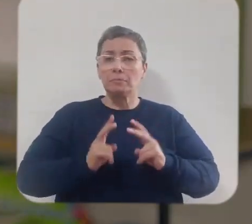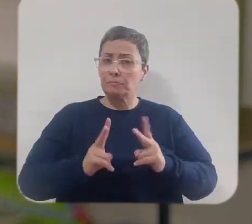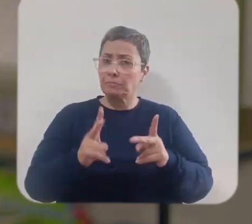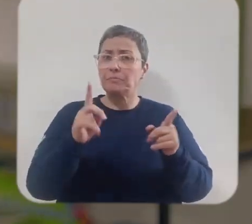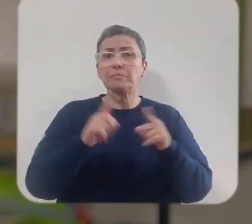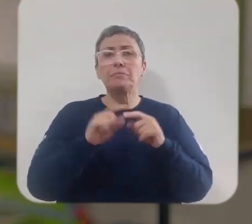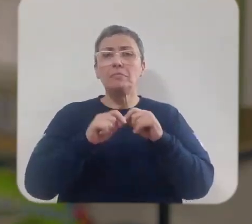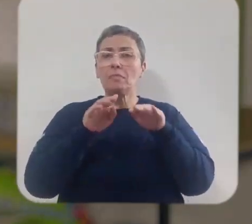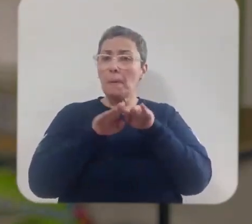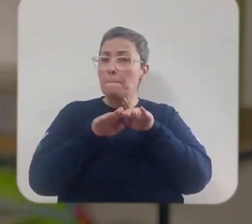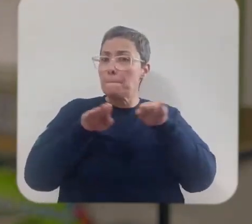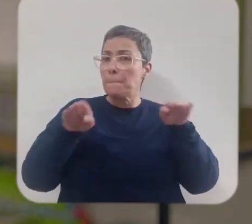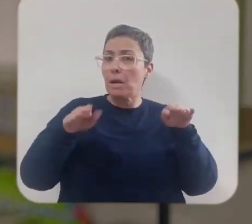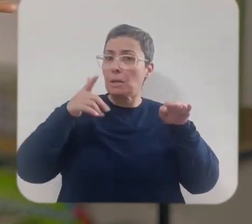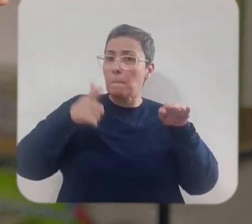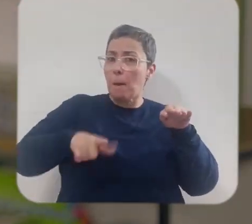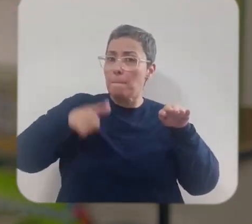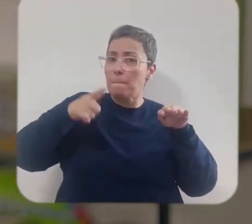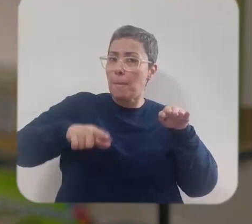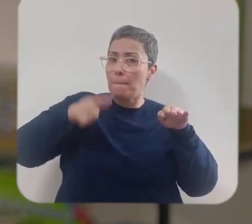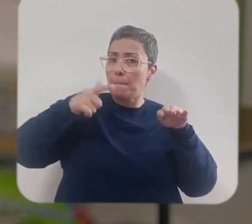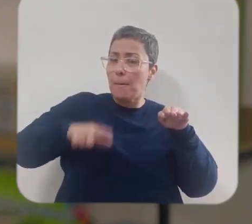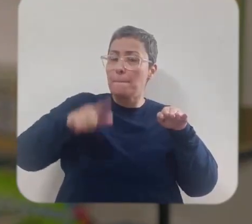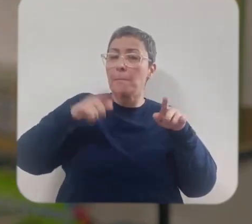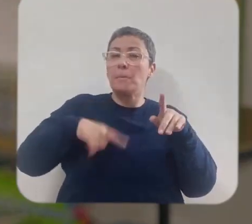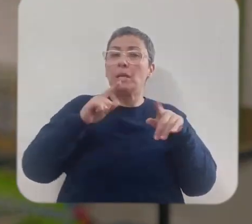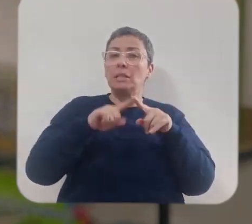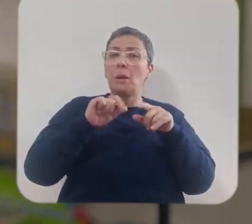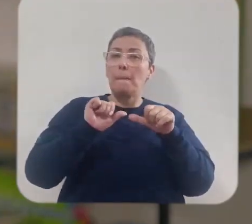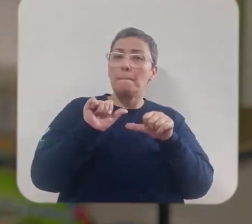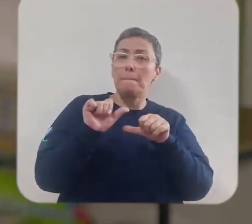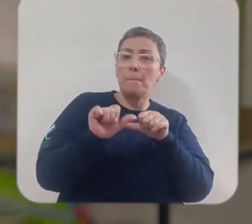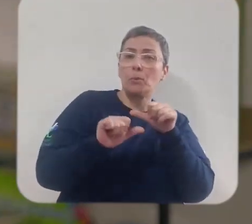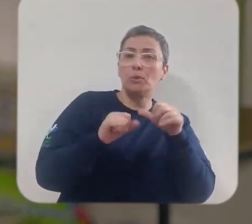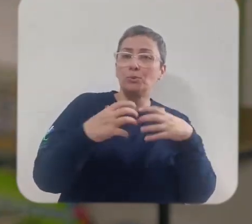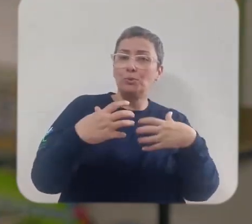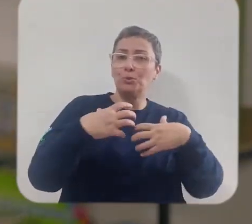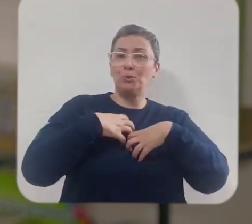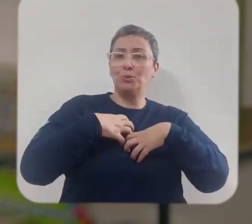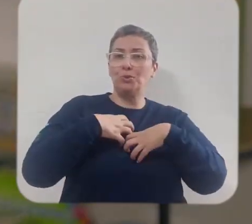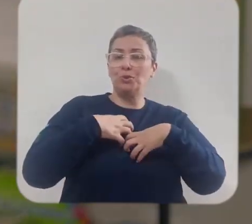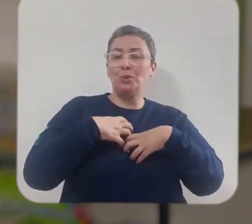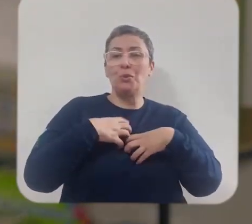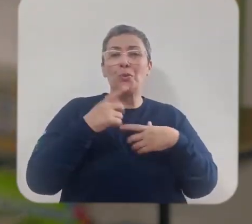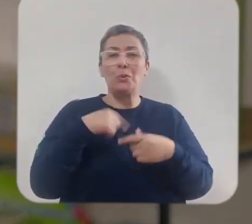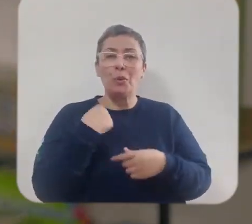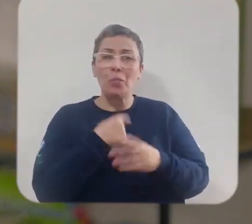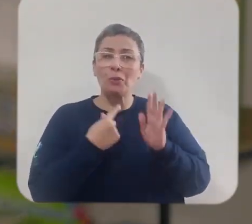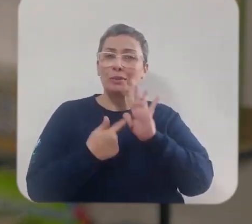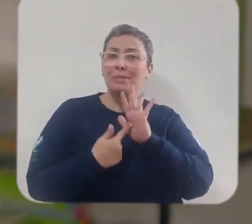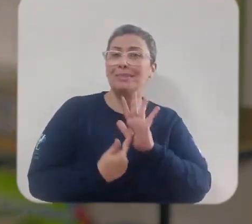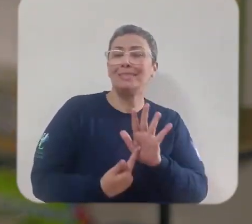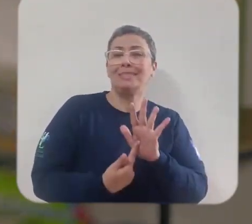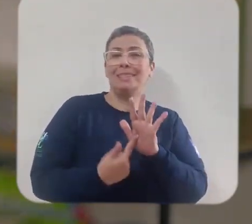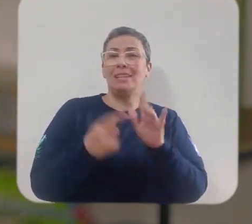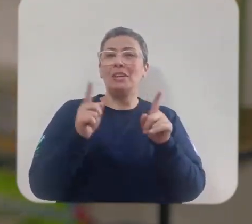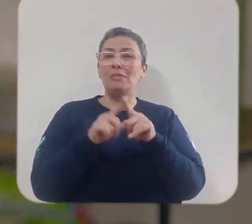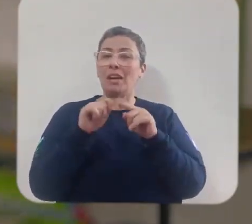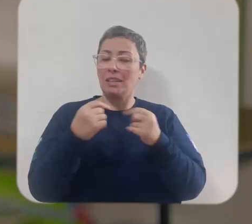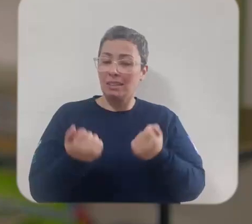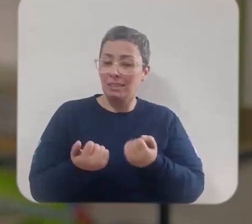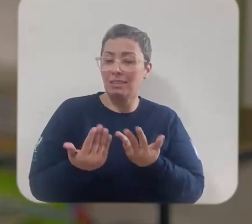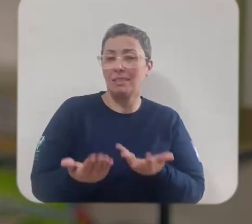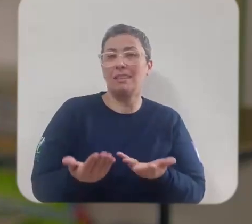ainda que seja um padrão de repetidas vezes, ela muda a forma, né? Que a gente apresenta, que a